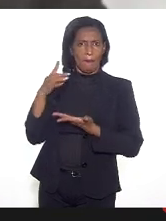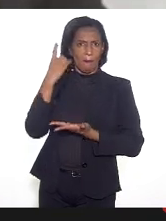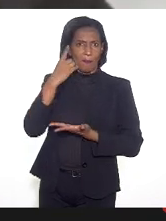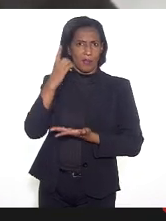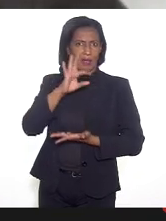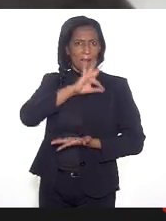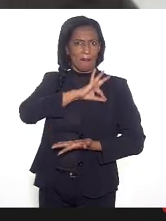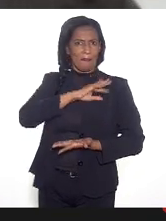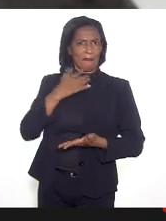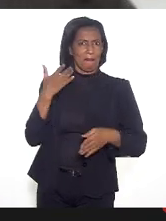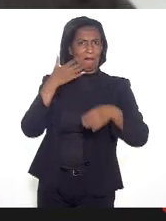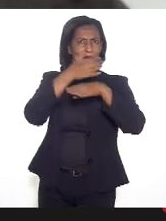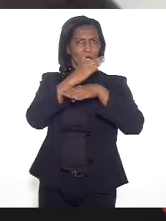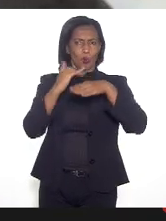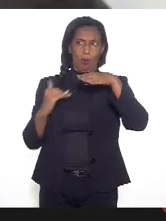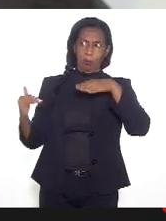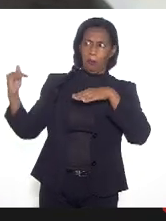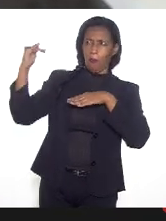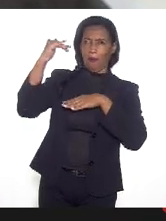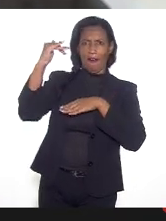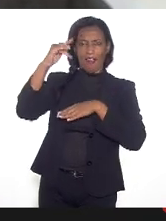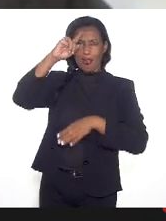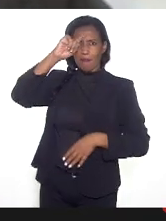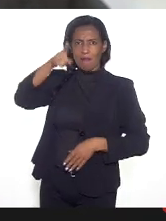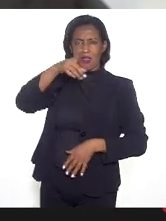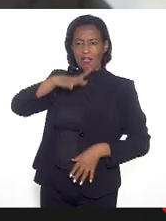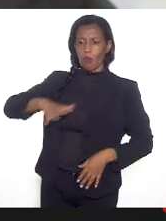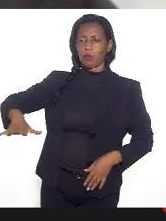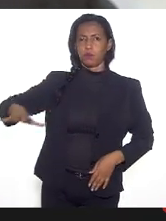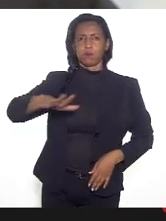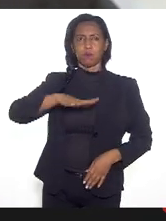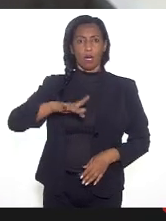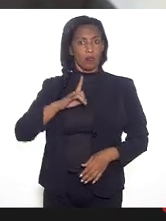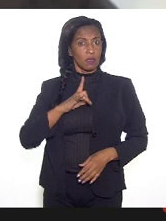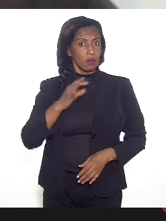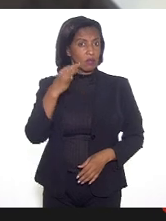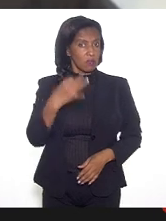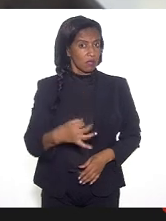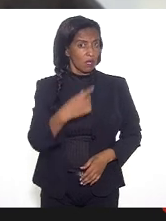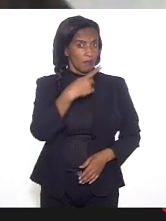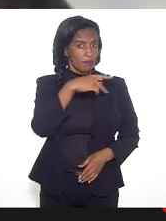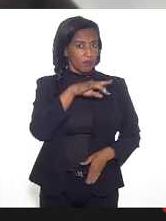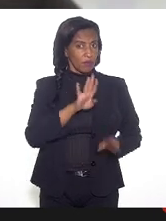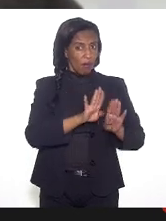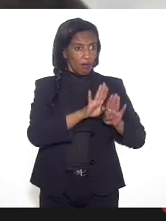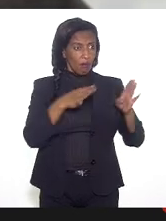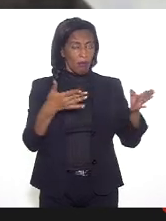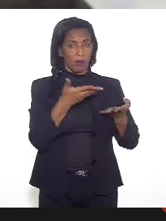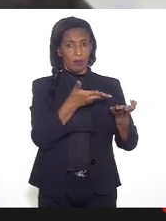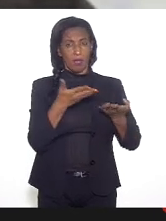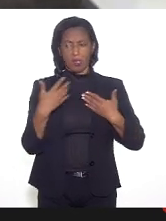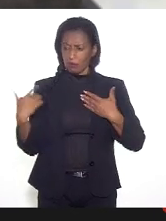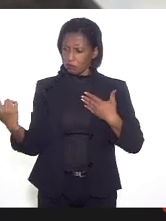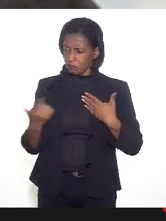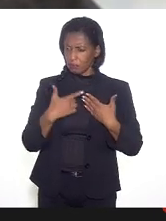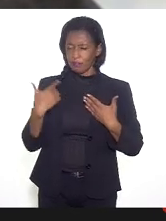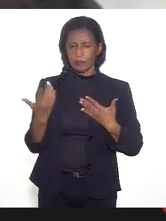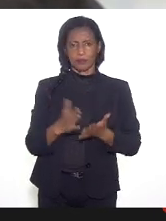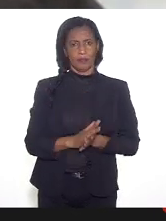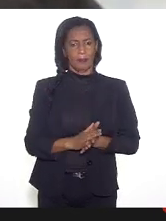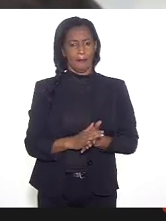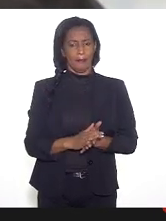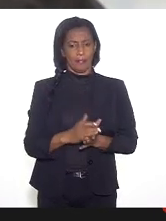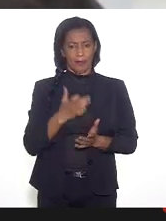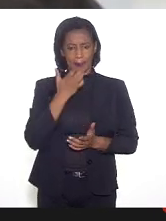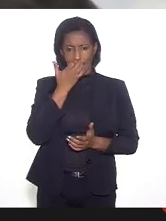chegou ao ápice da carreira de comandar a força, a corporação. Eu tenho certeza que a PGE estará de portas abertas a gente. Então, uma honra estar do teu